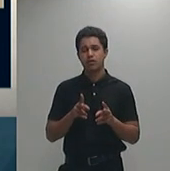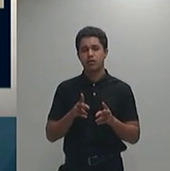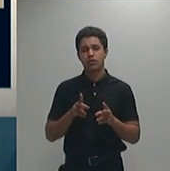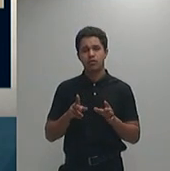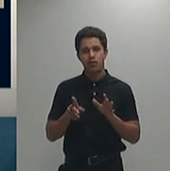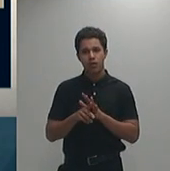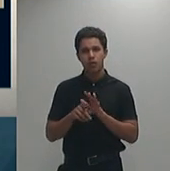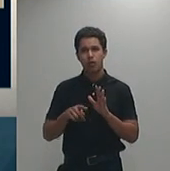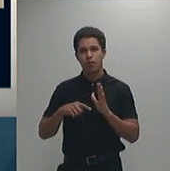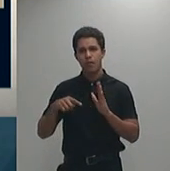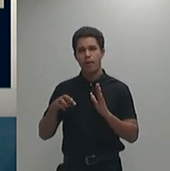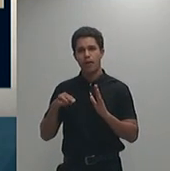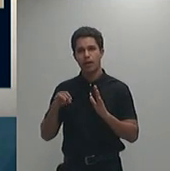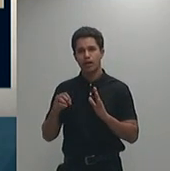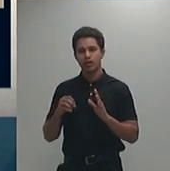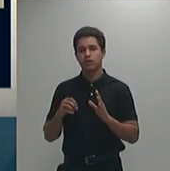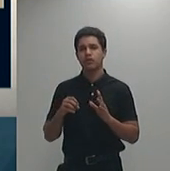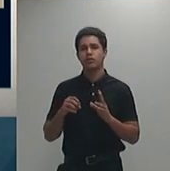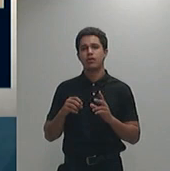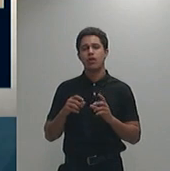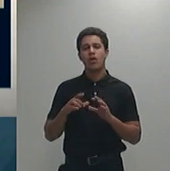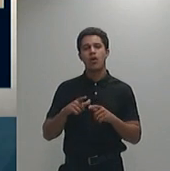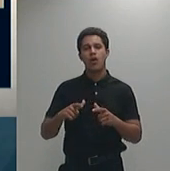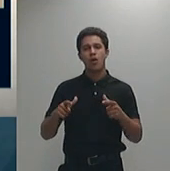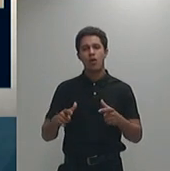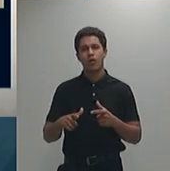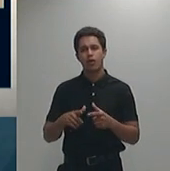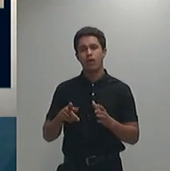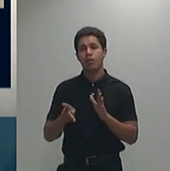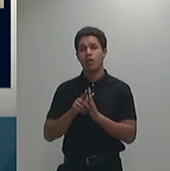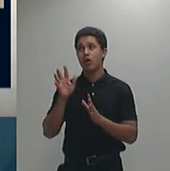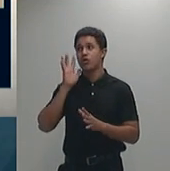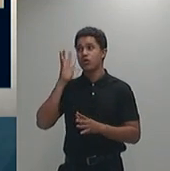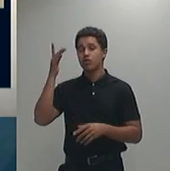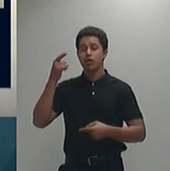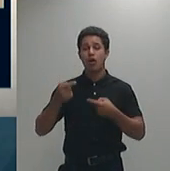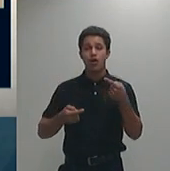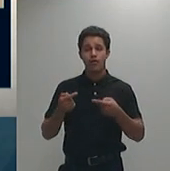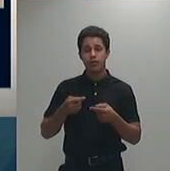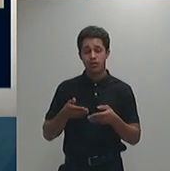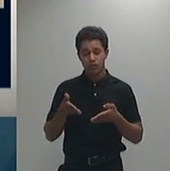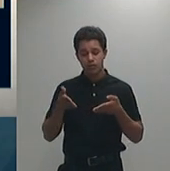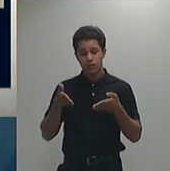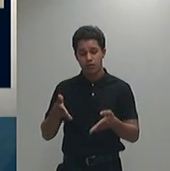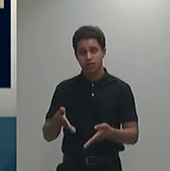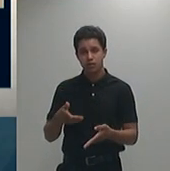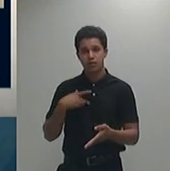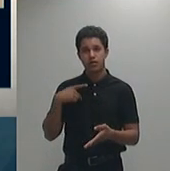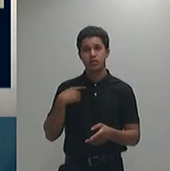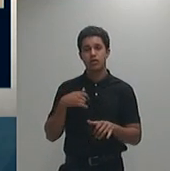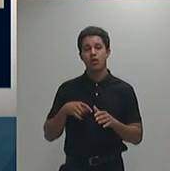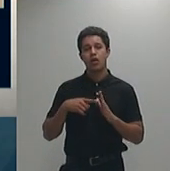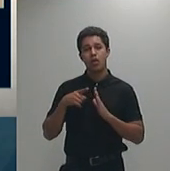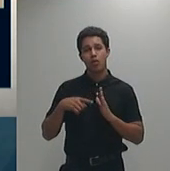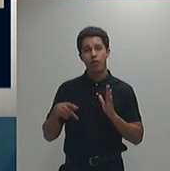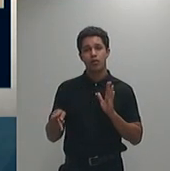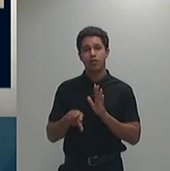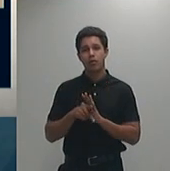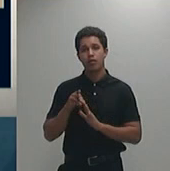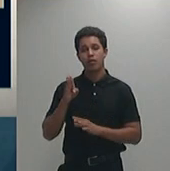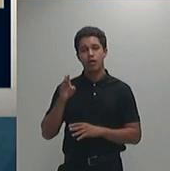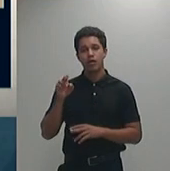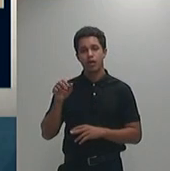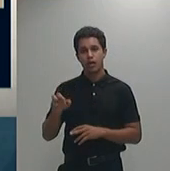ou alguma habitual destinada a solução dos conflitos envolvendo os participantes dos mercados regulados pela bm&f Bovespa